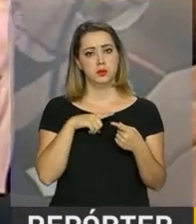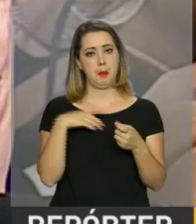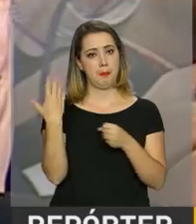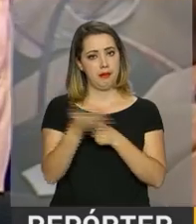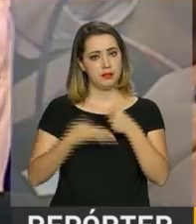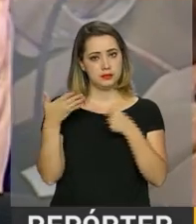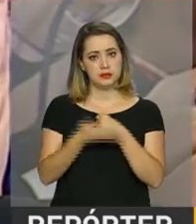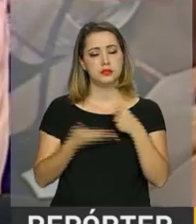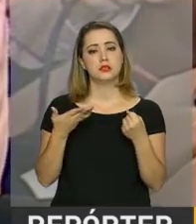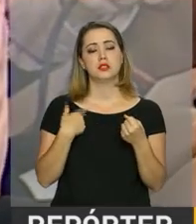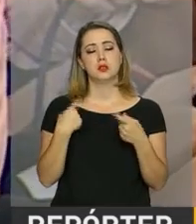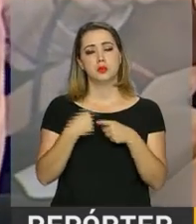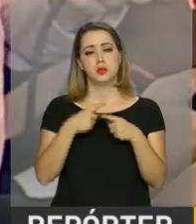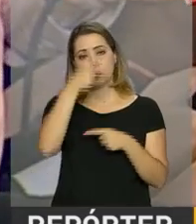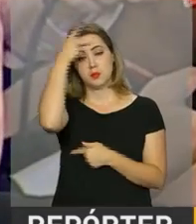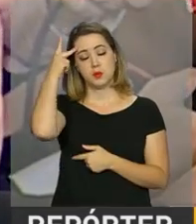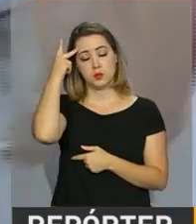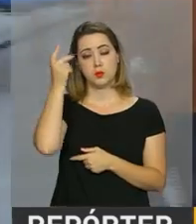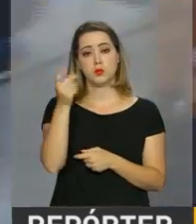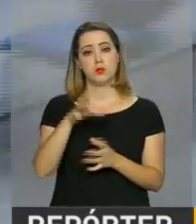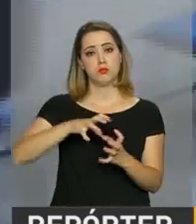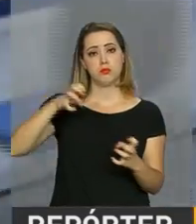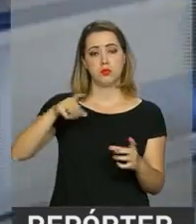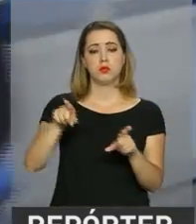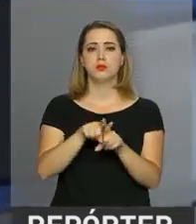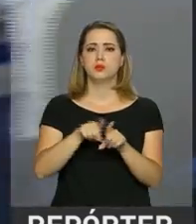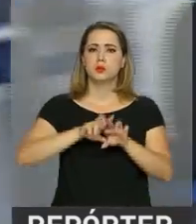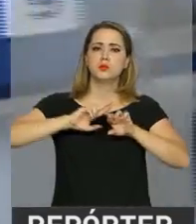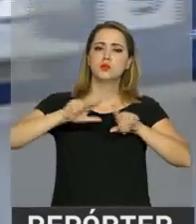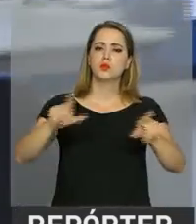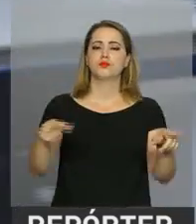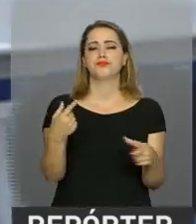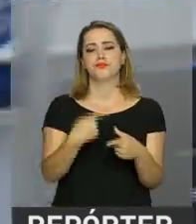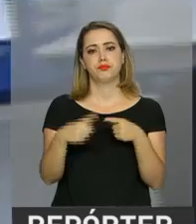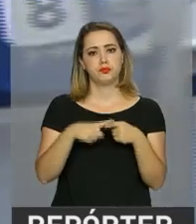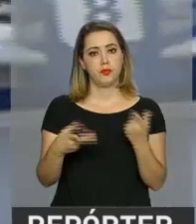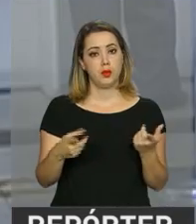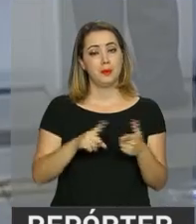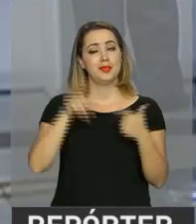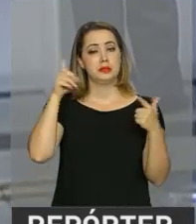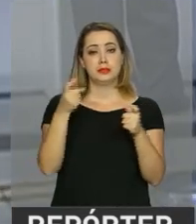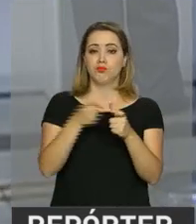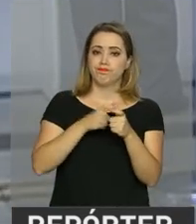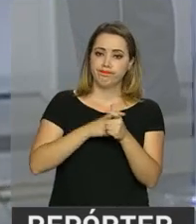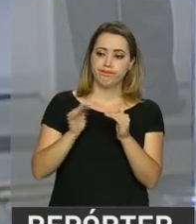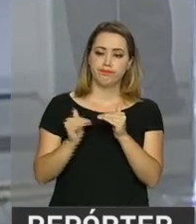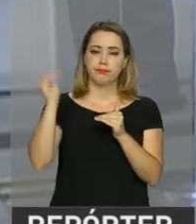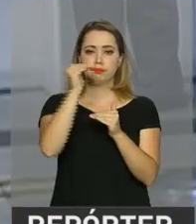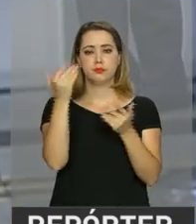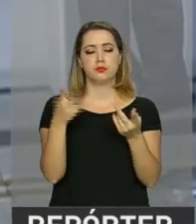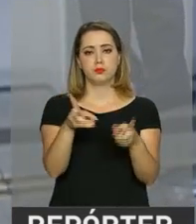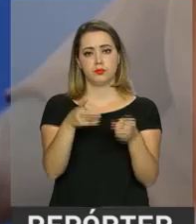conta do envelhecimento populacional mas também tem uma questão conjunt o saldo negativo deve aumentar ainda mais a estimativa é que